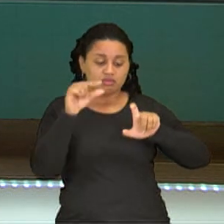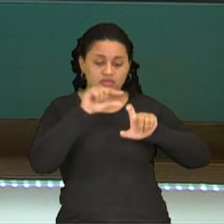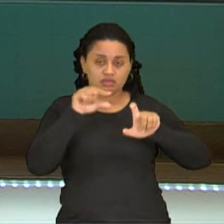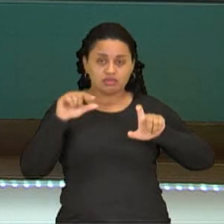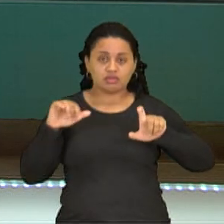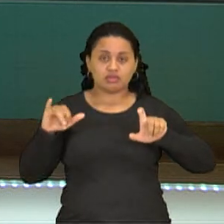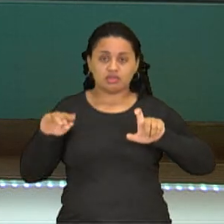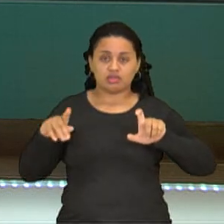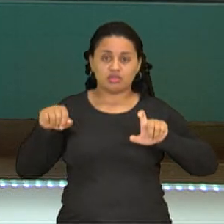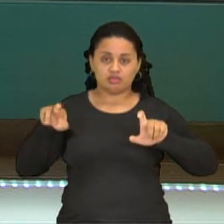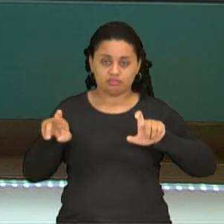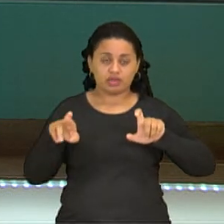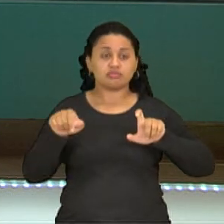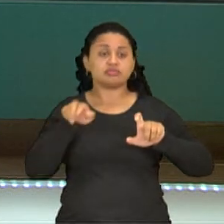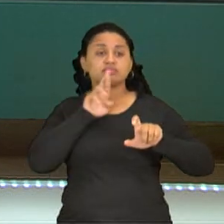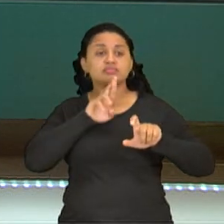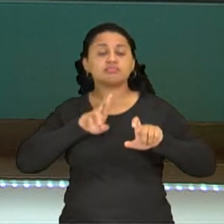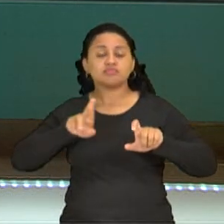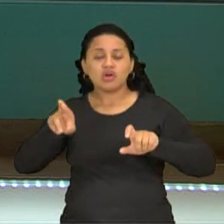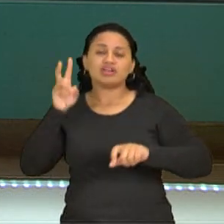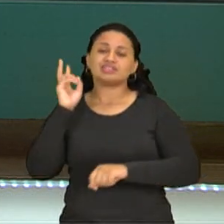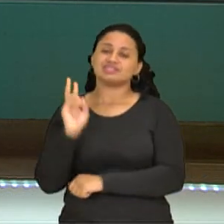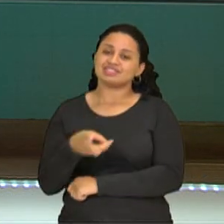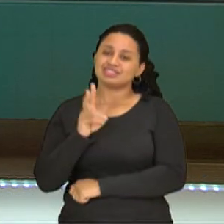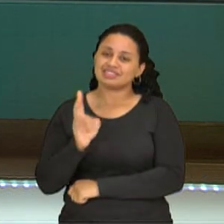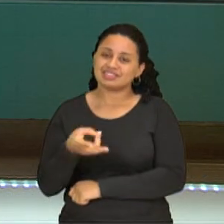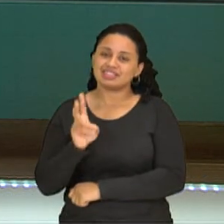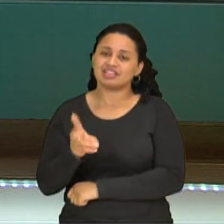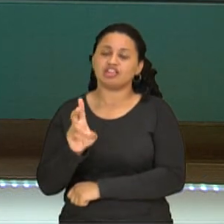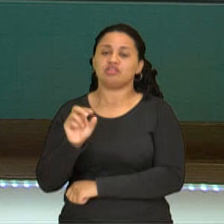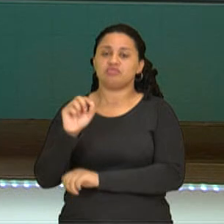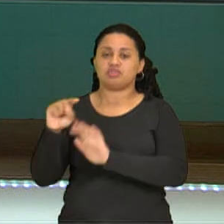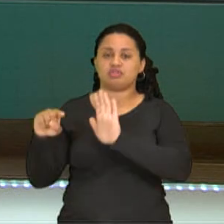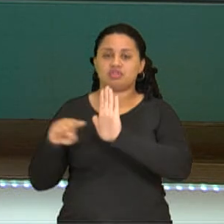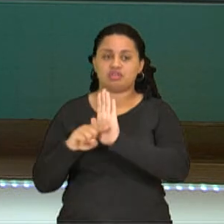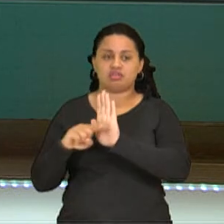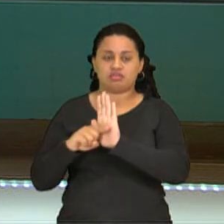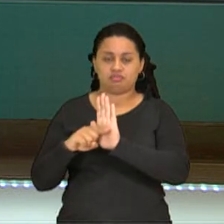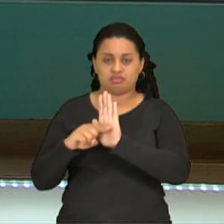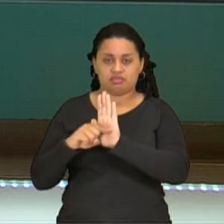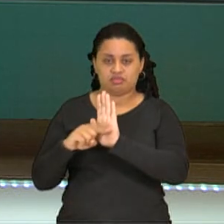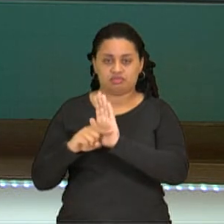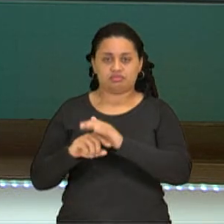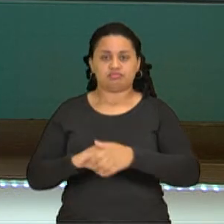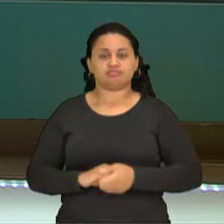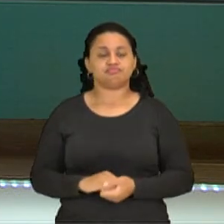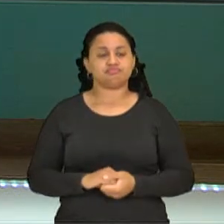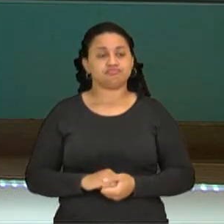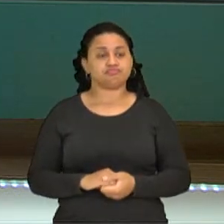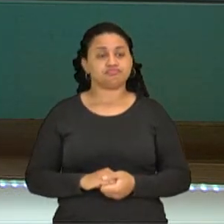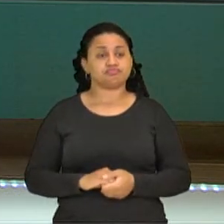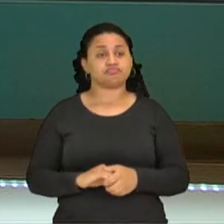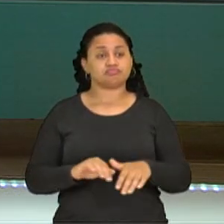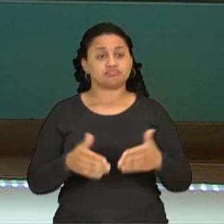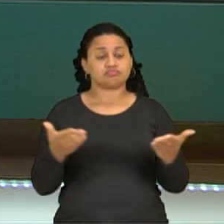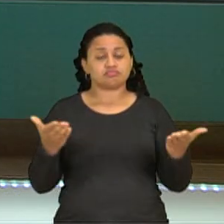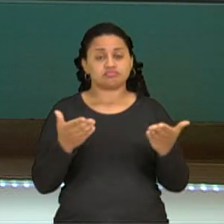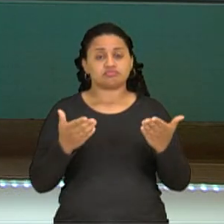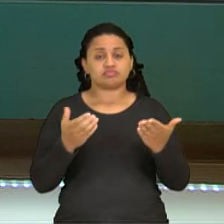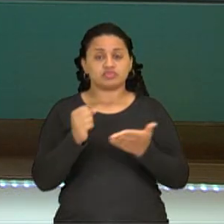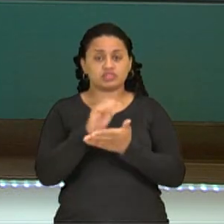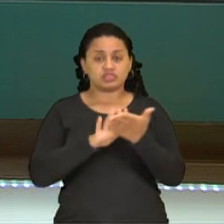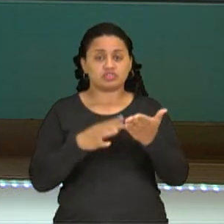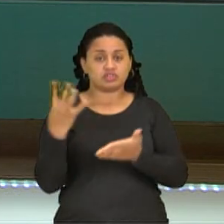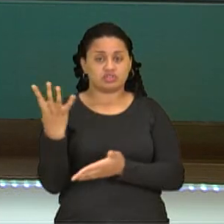expoente ímpar, o resultado sempre vai ficar negativo, ok? Bom,